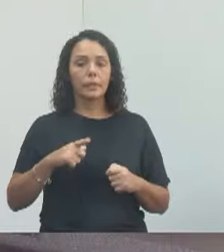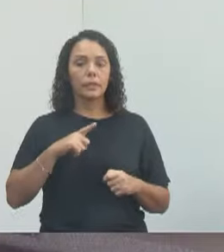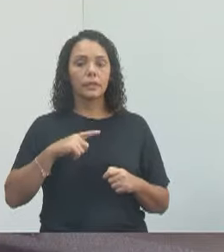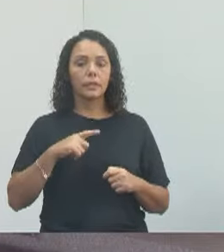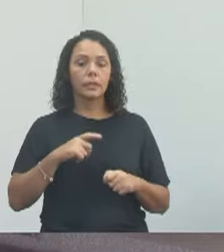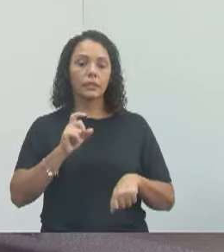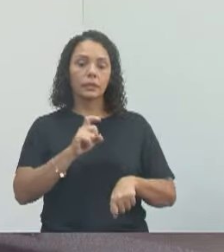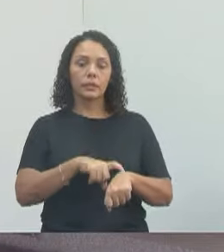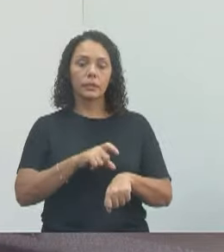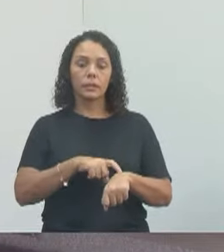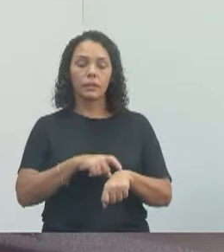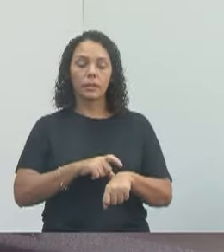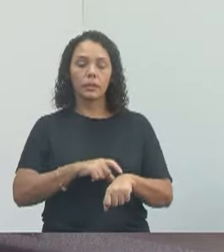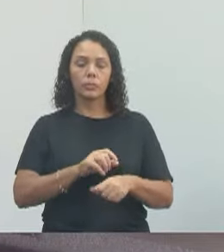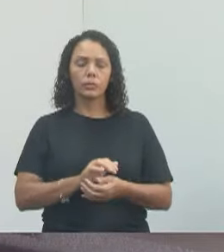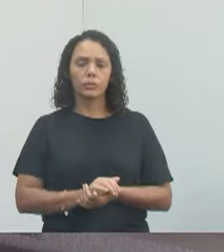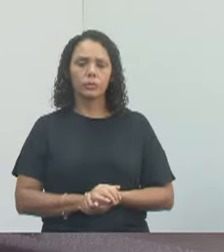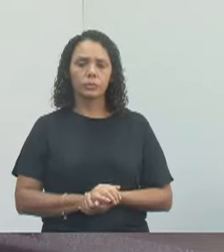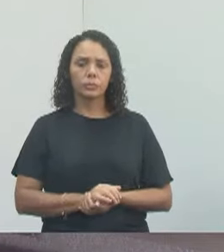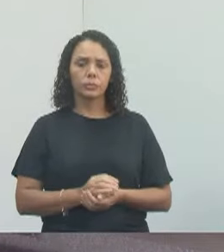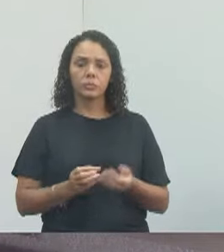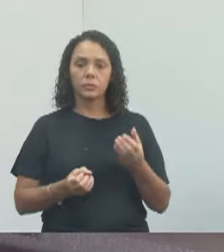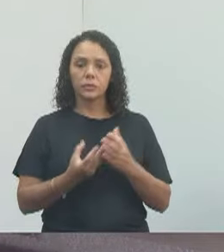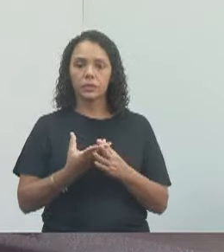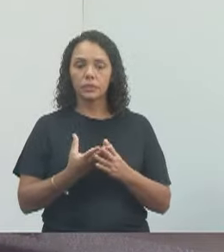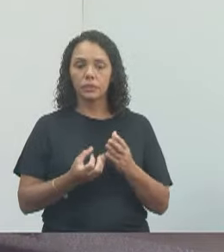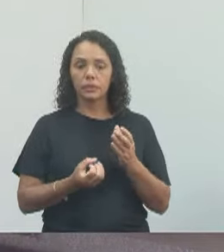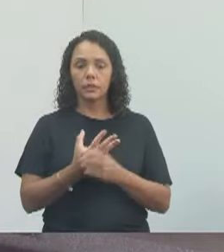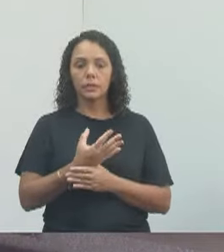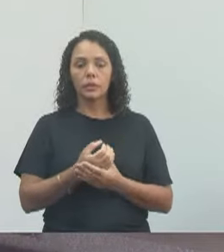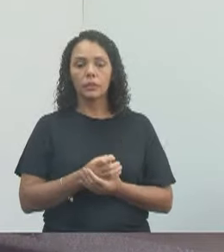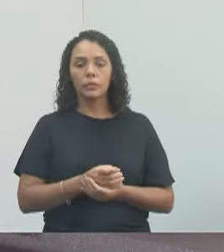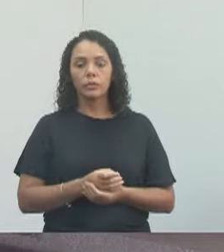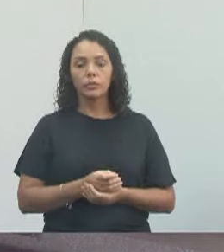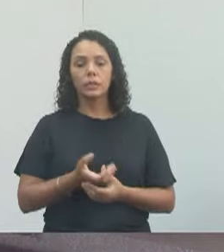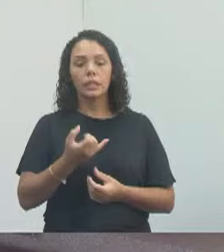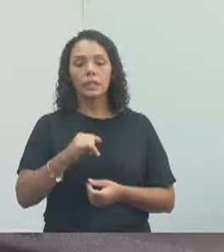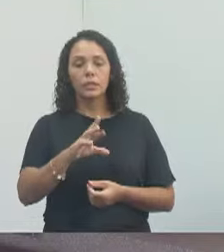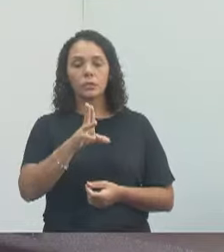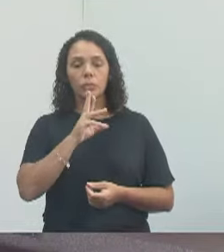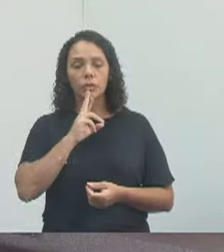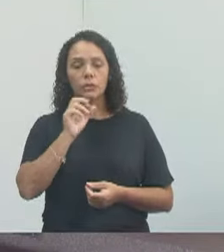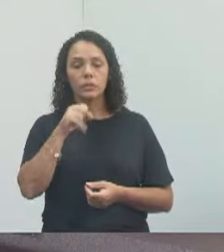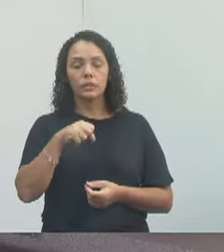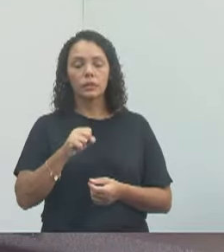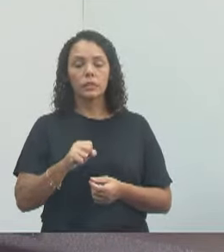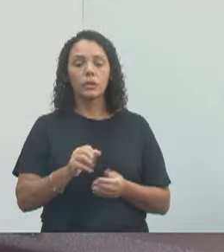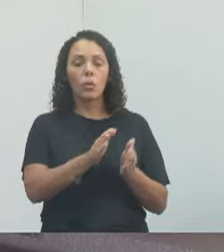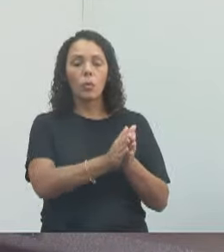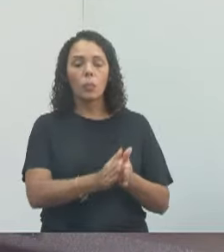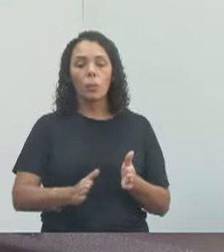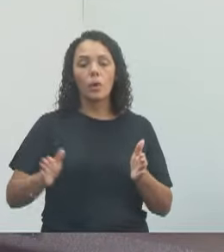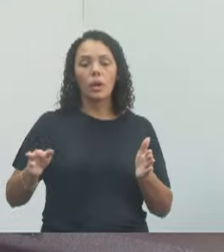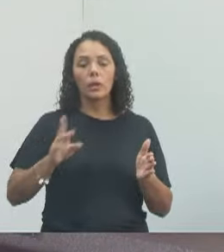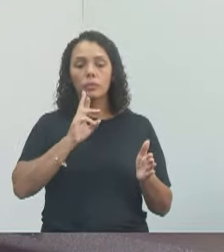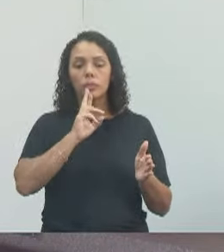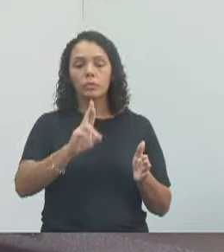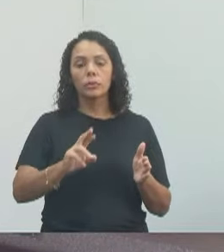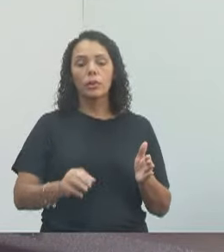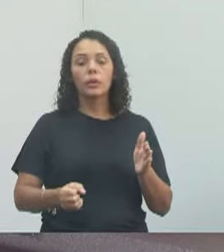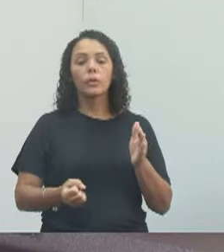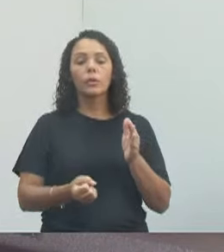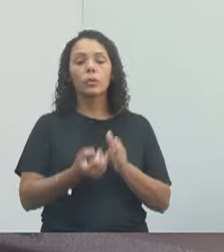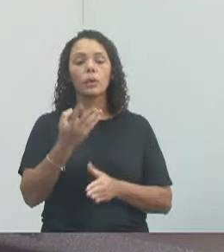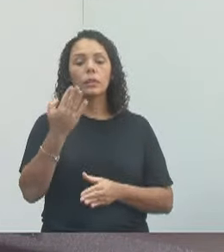temp 1.1 Em caso positivo Qual é o prazo para responder e Quantos processos estão